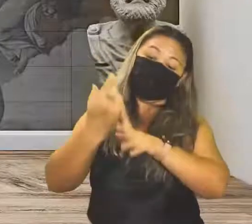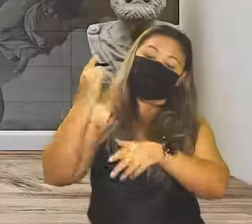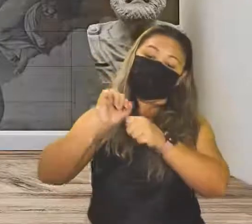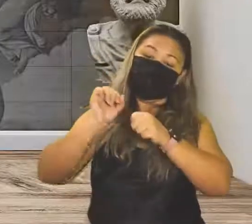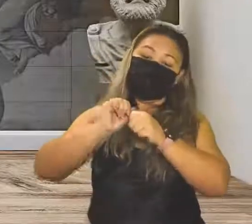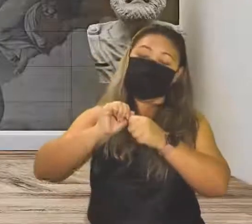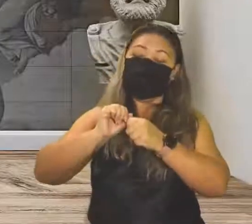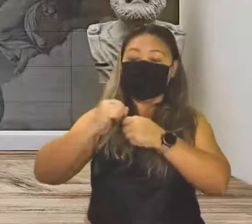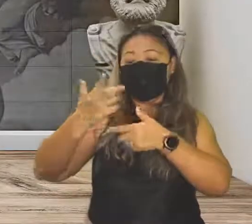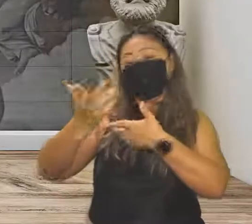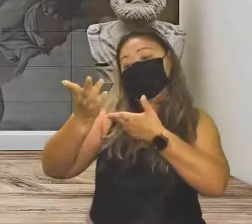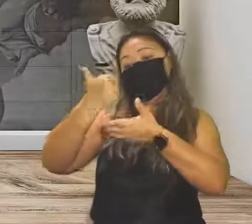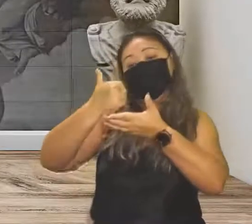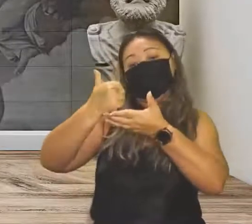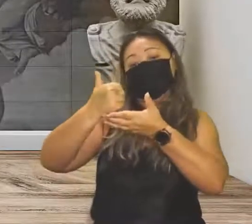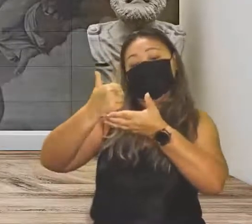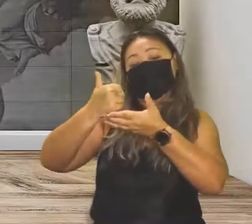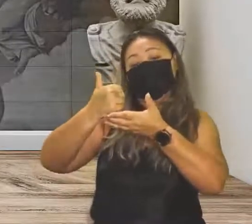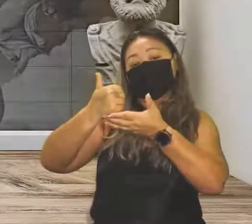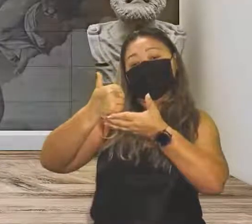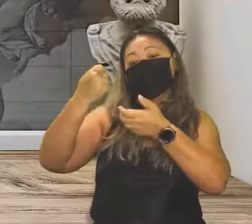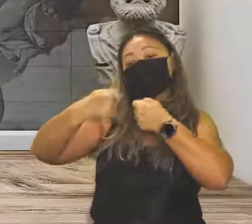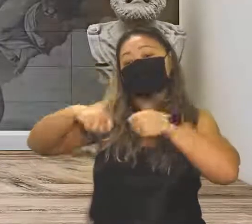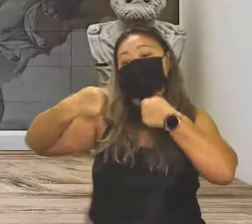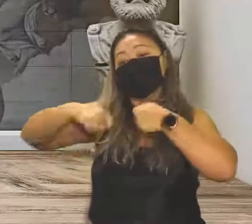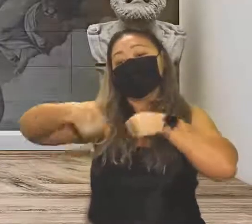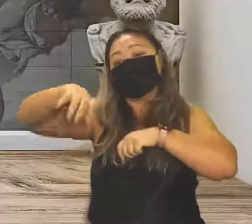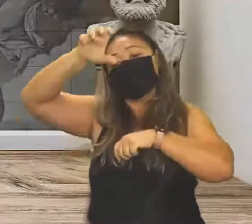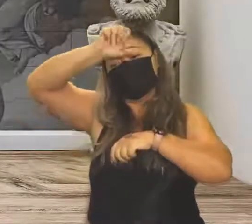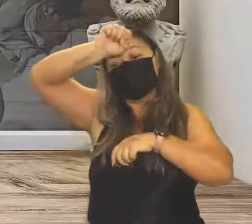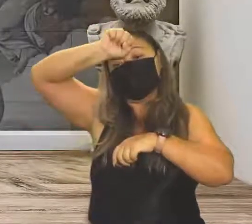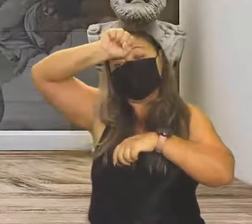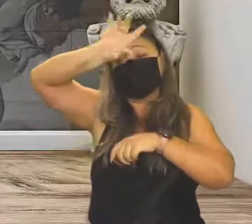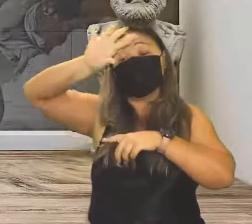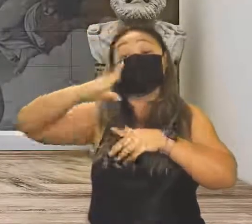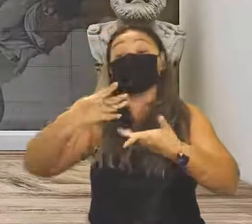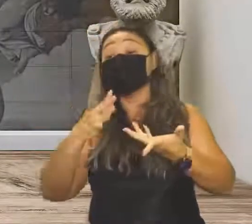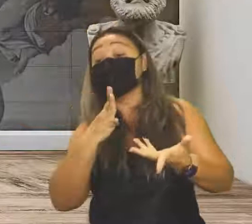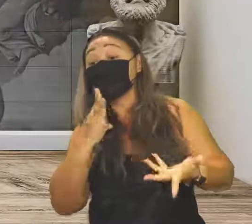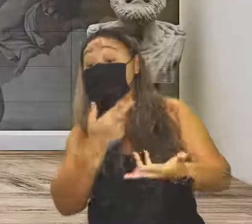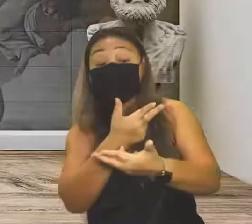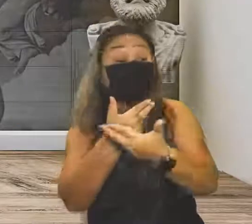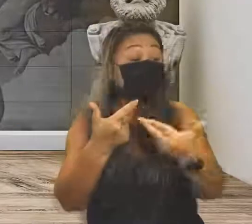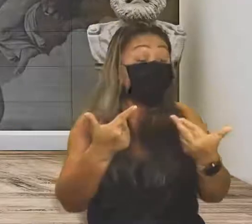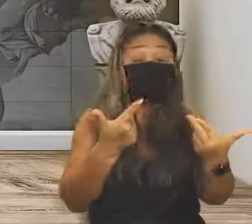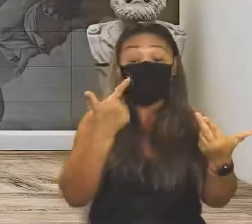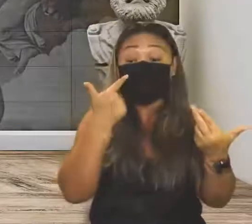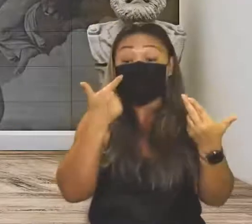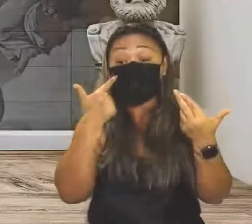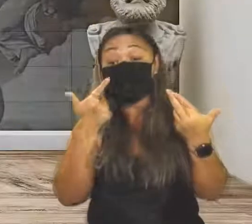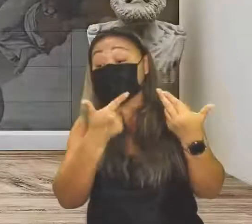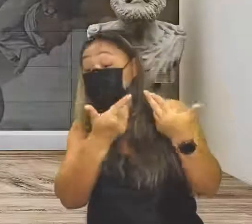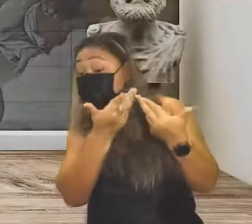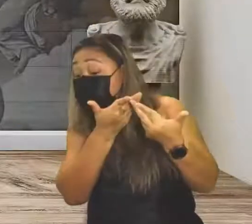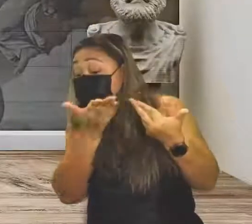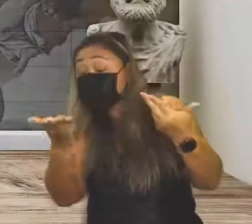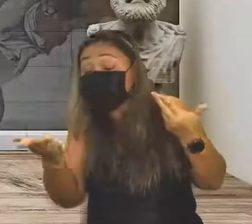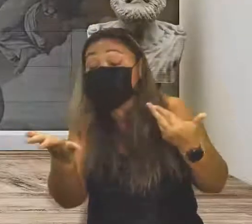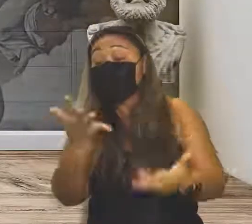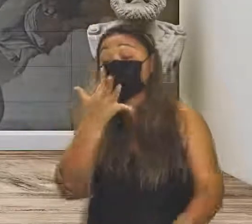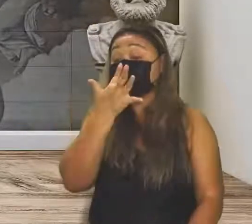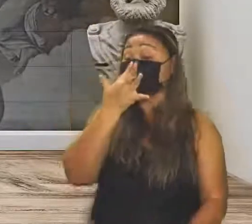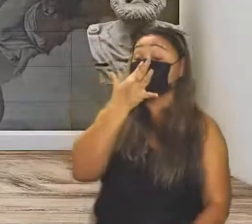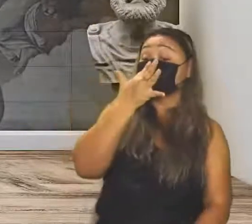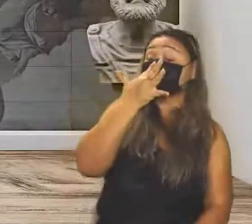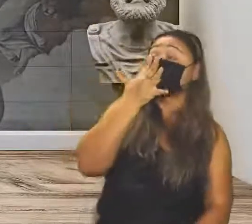do Talma, né? da necessidade de aprender, de conhecer, de ver as coisas, da